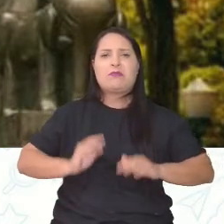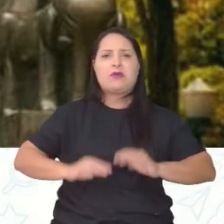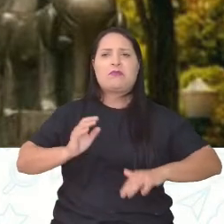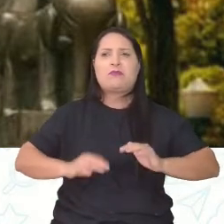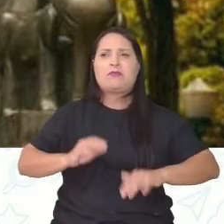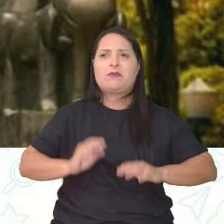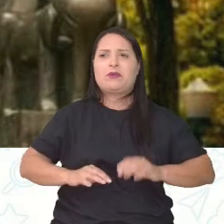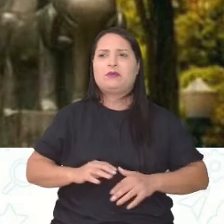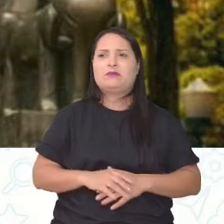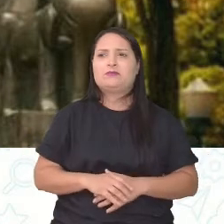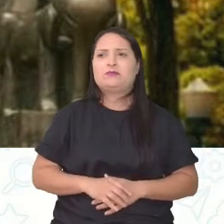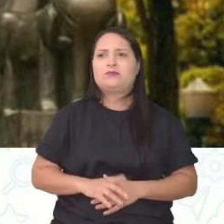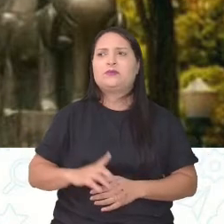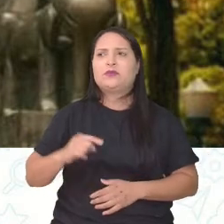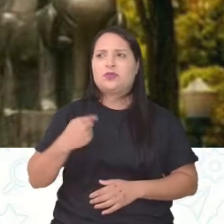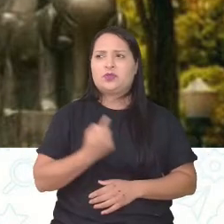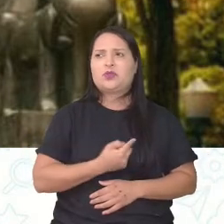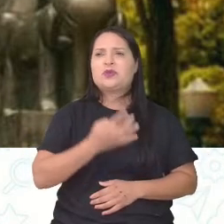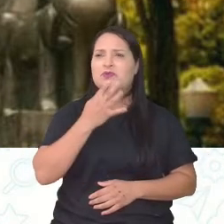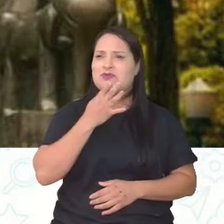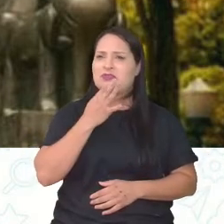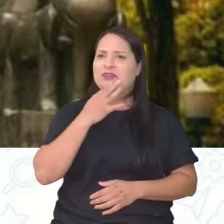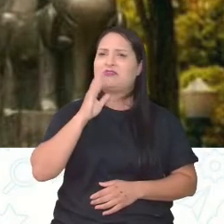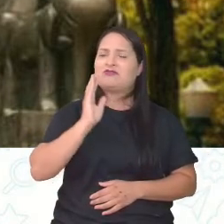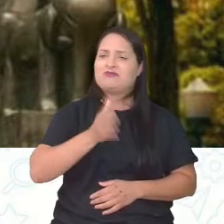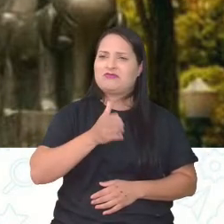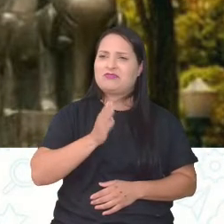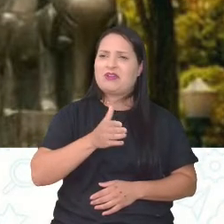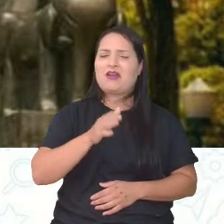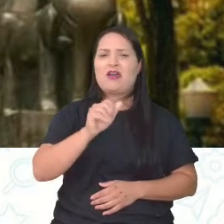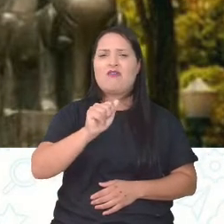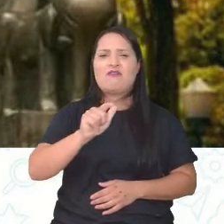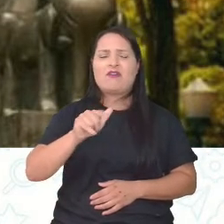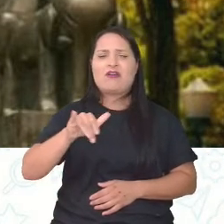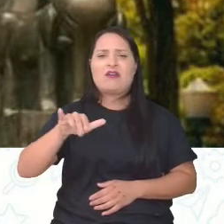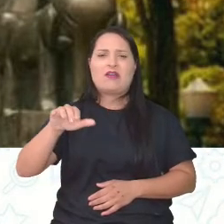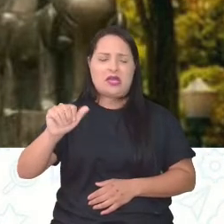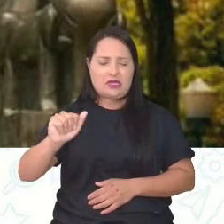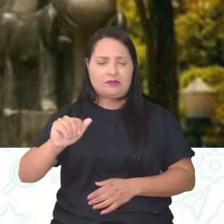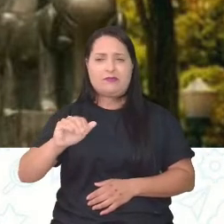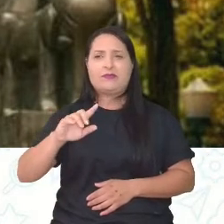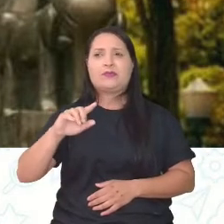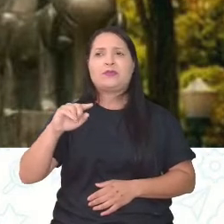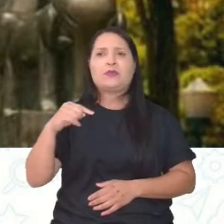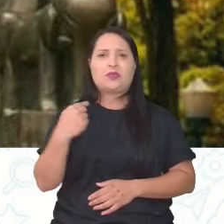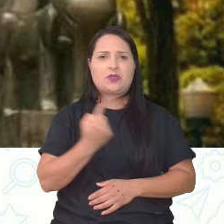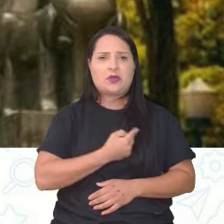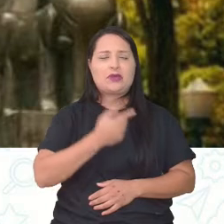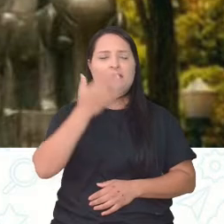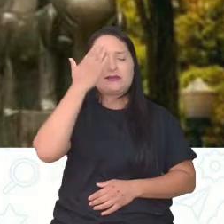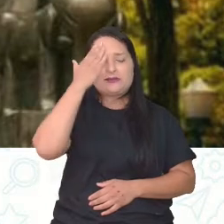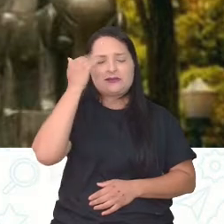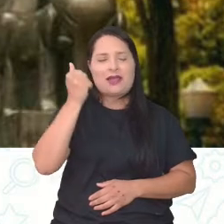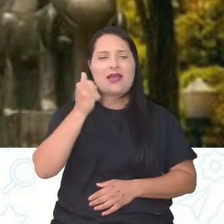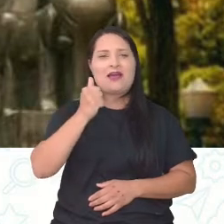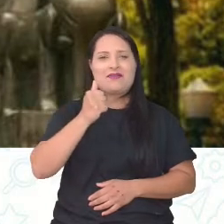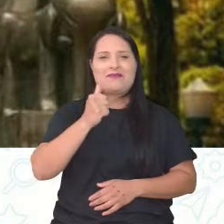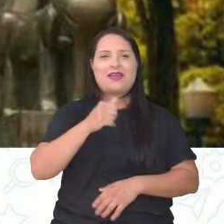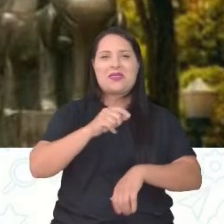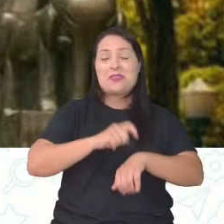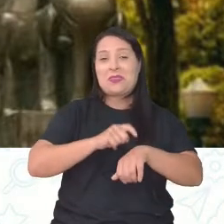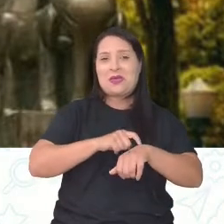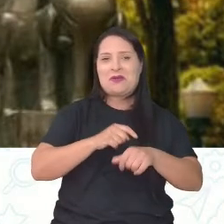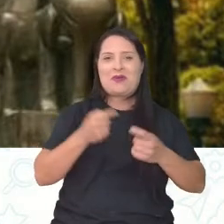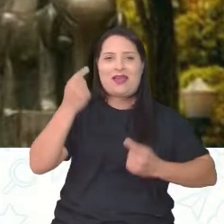sua alfaia, que a gente conhece tanto, né? E a gente sabe que isso no período carnavalesco, né, o quanto a gente